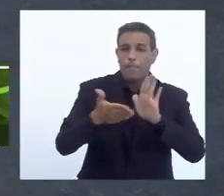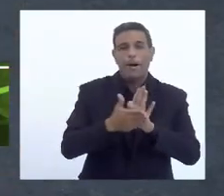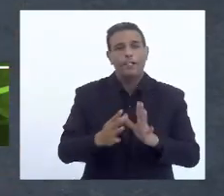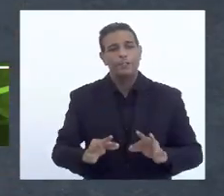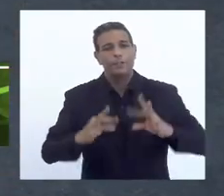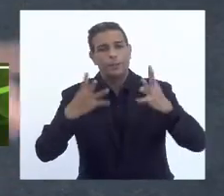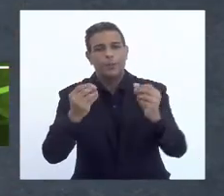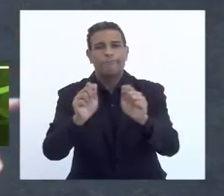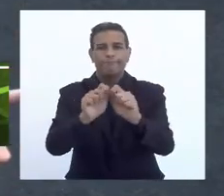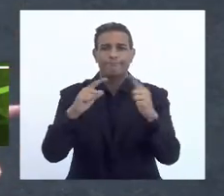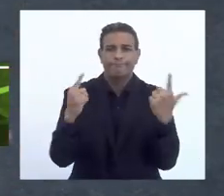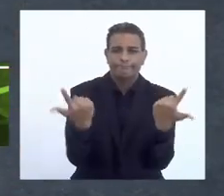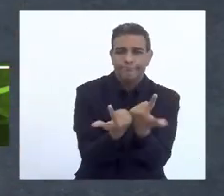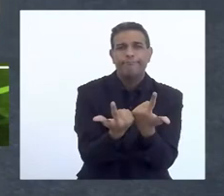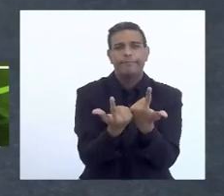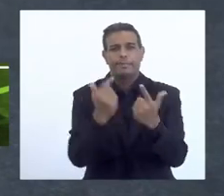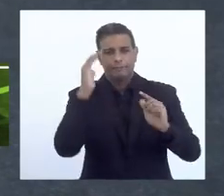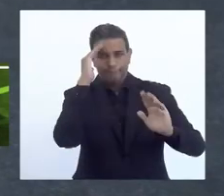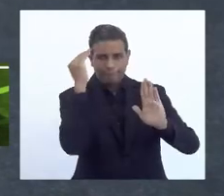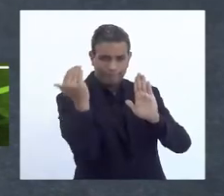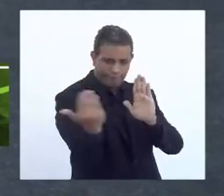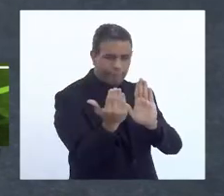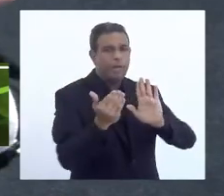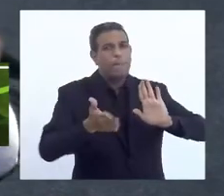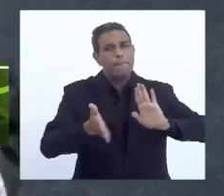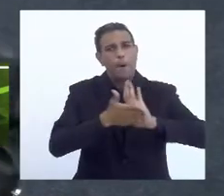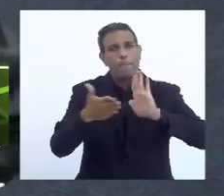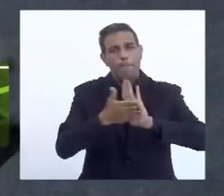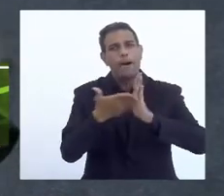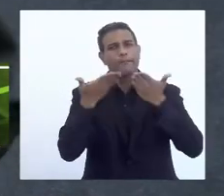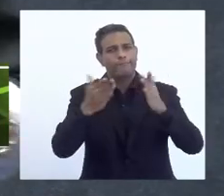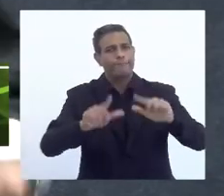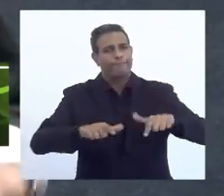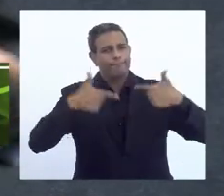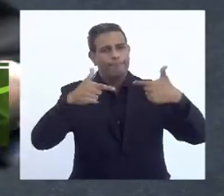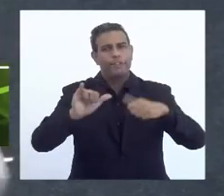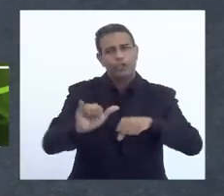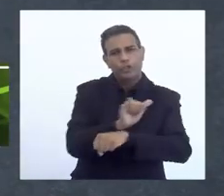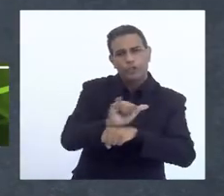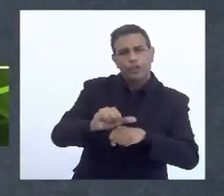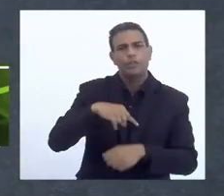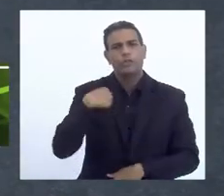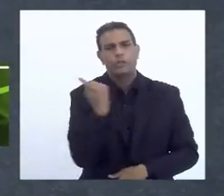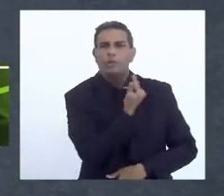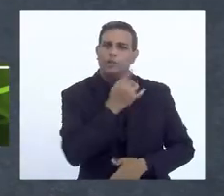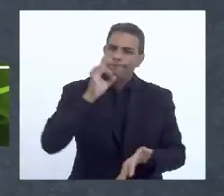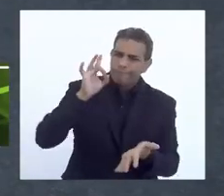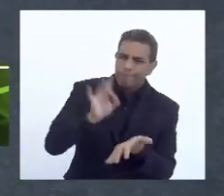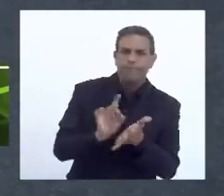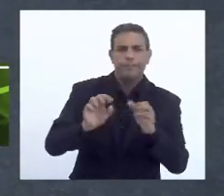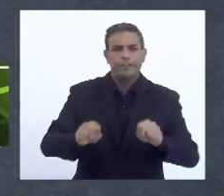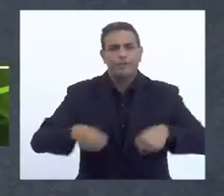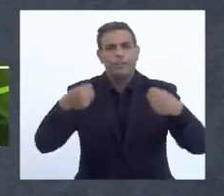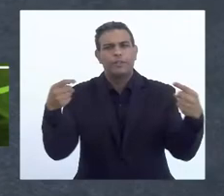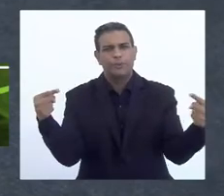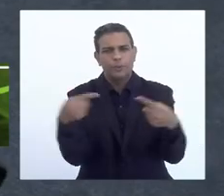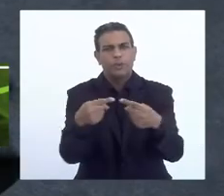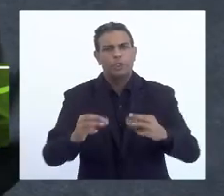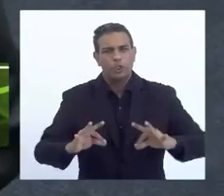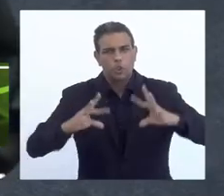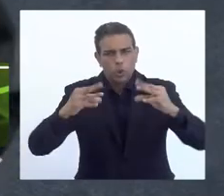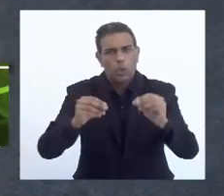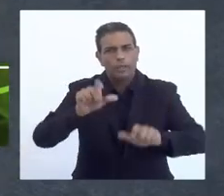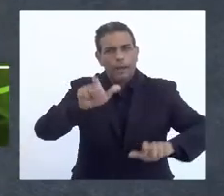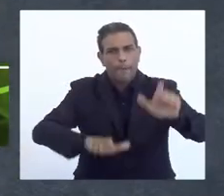todo o Parlamento, com todo o Legislativo, na promoção dessas ferramentas que vão, de fato, fortalecer todas as